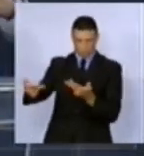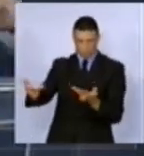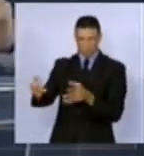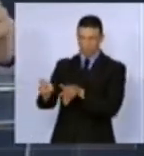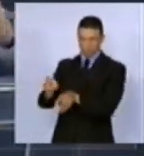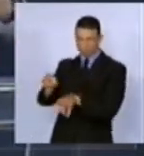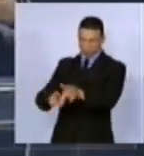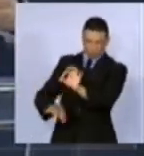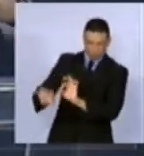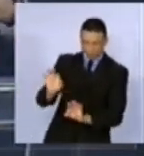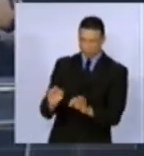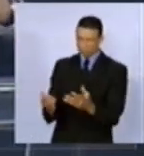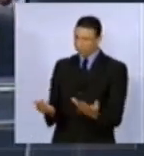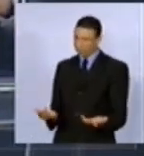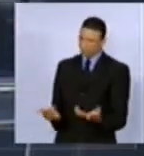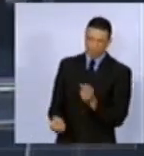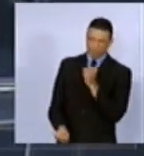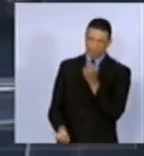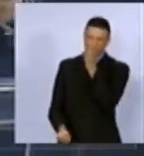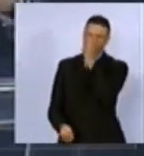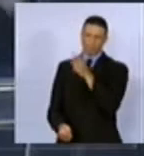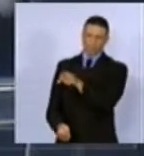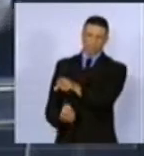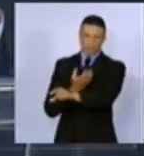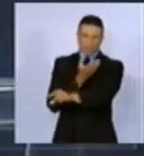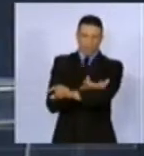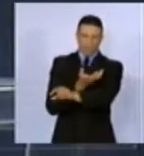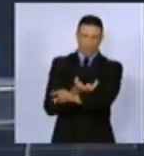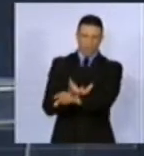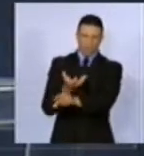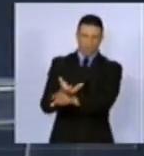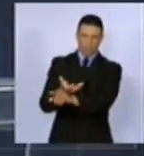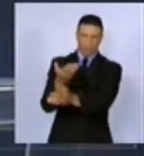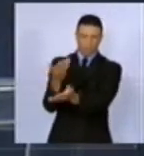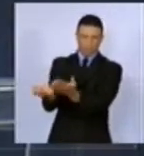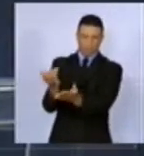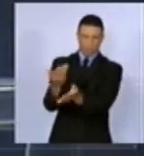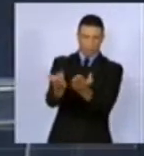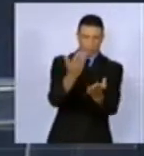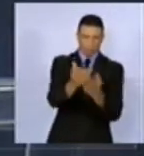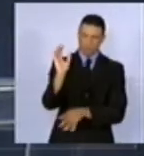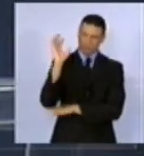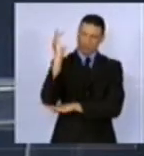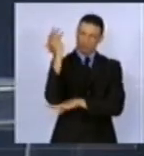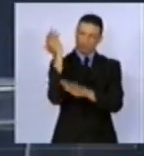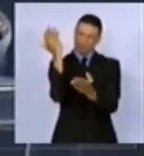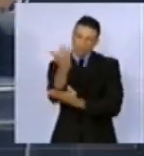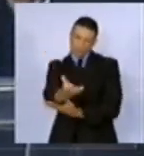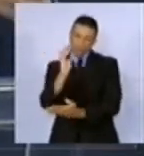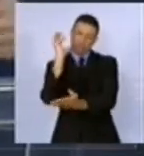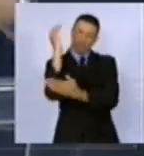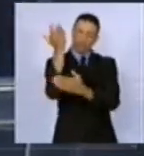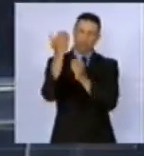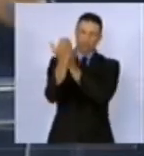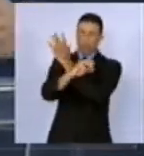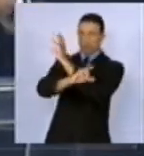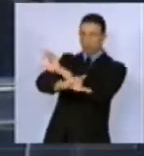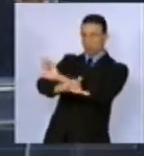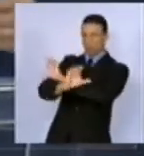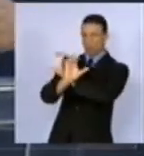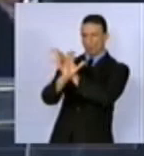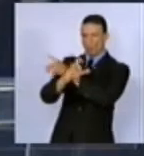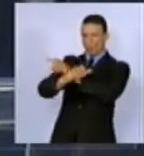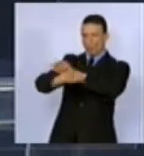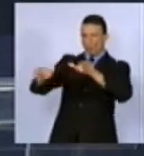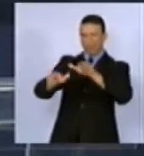essa questão do debate também bom mas as áreas de pastagens estão se perdendo estão causando desmatamento na fronteira agrícola e aí novamente as